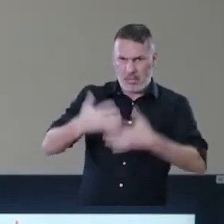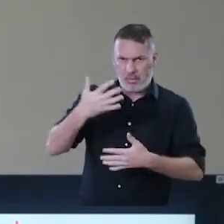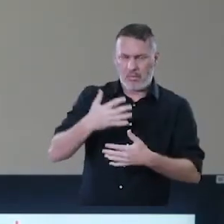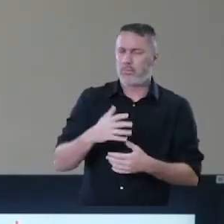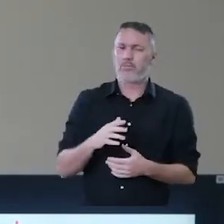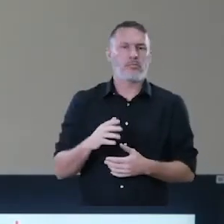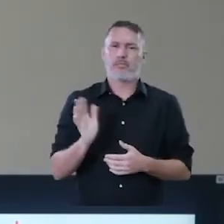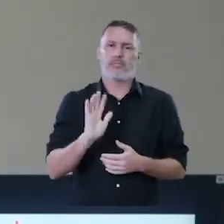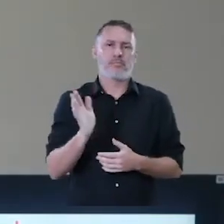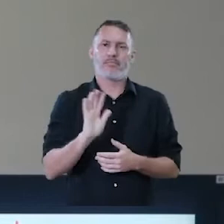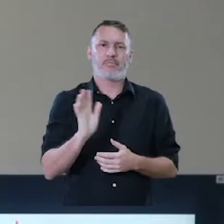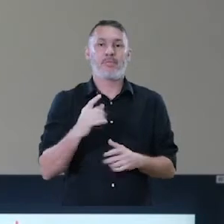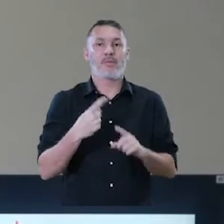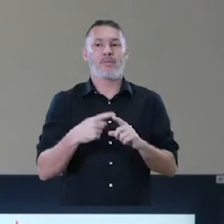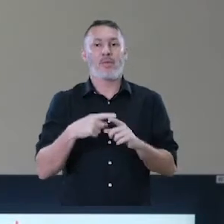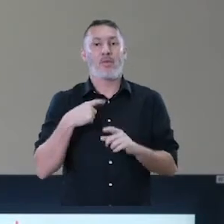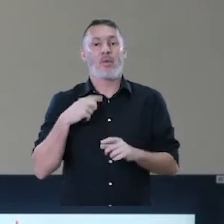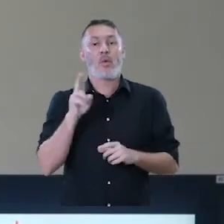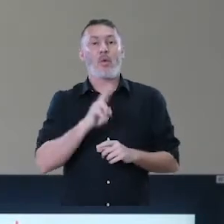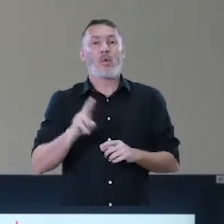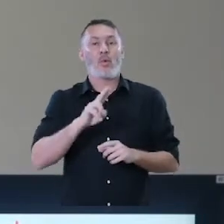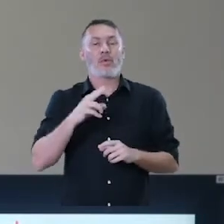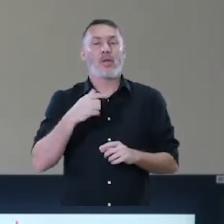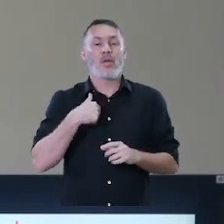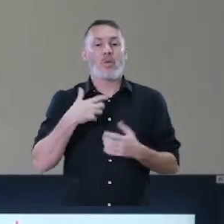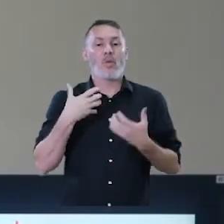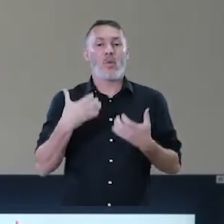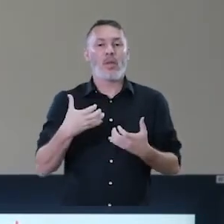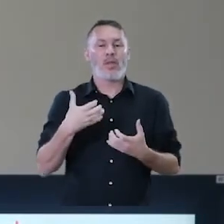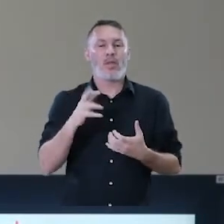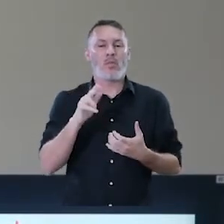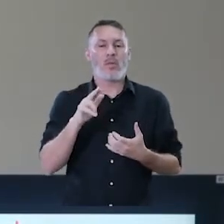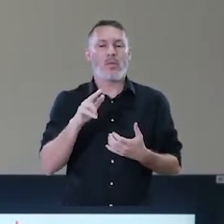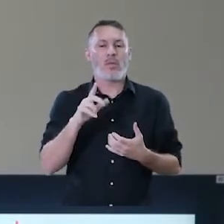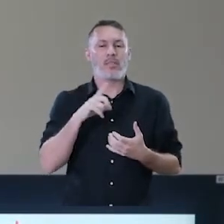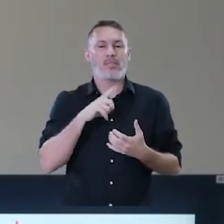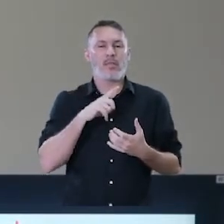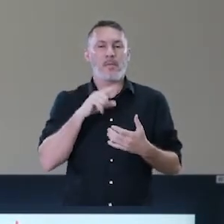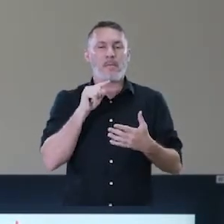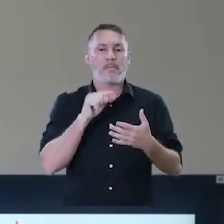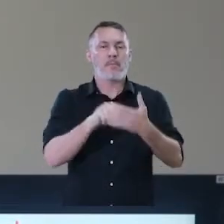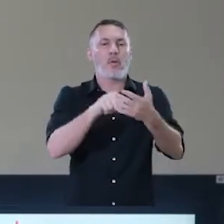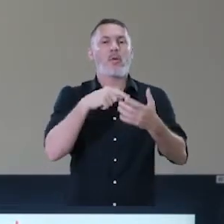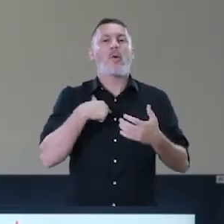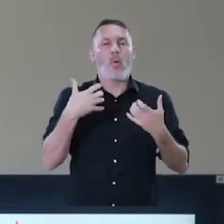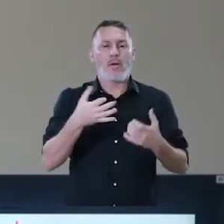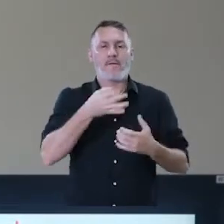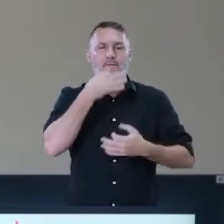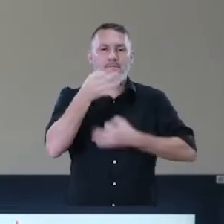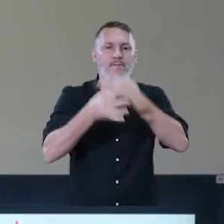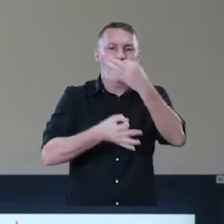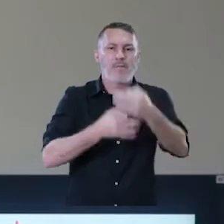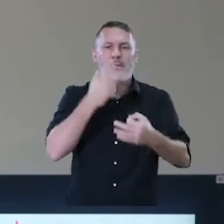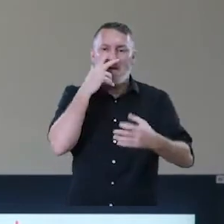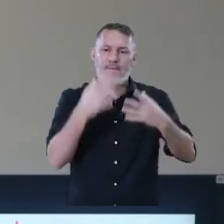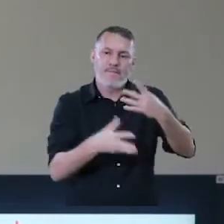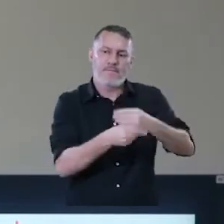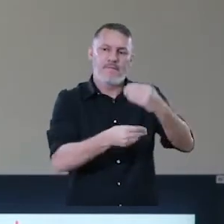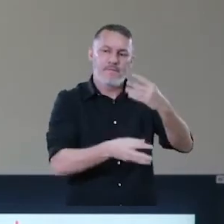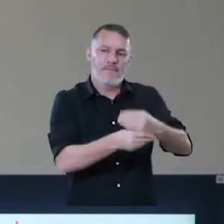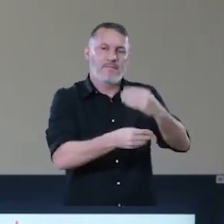descontar ponto? Nesse caso, não. Porque você utilizou de uma forma proposital para enfatizar a sua